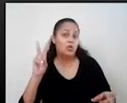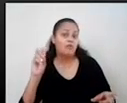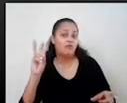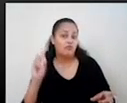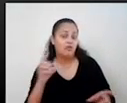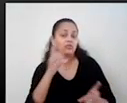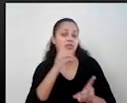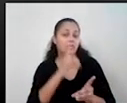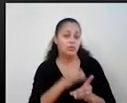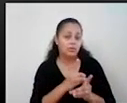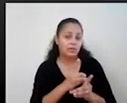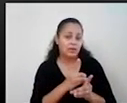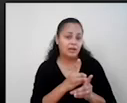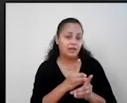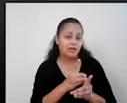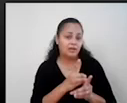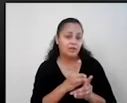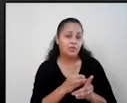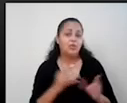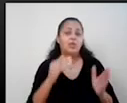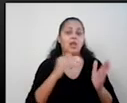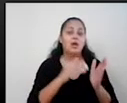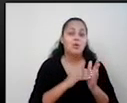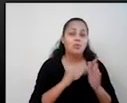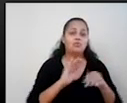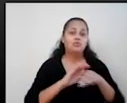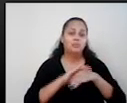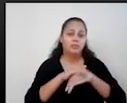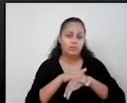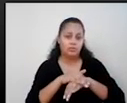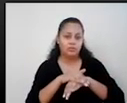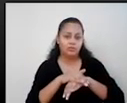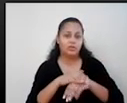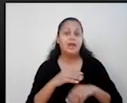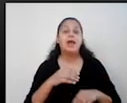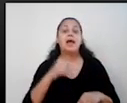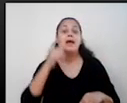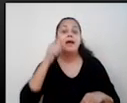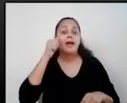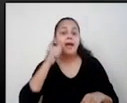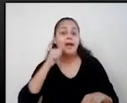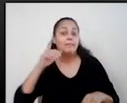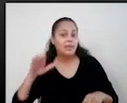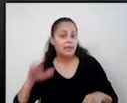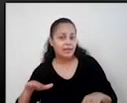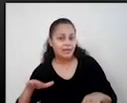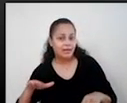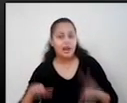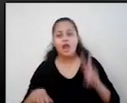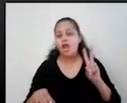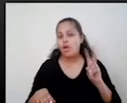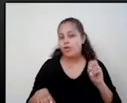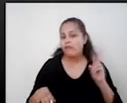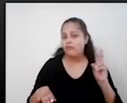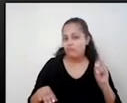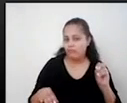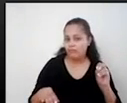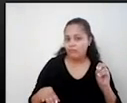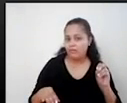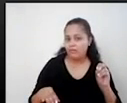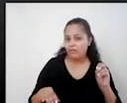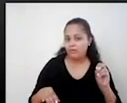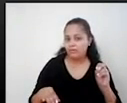avó, reencontraram-se na última noite do ano, tá? Então, esse a menina e sua avó, tá?